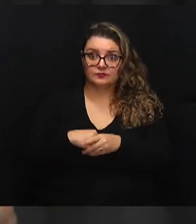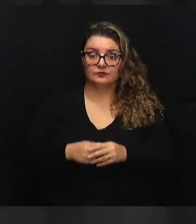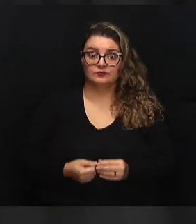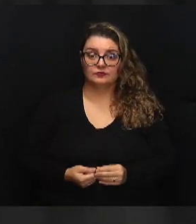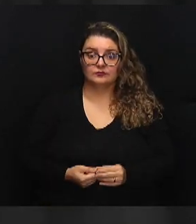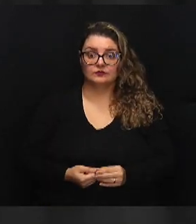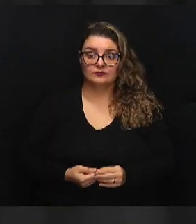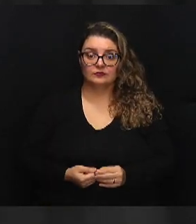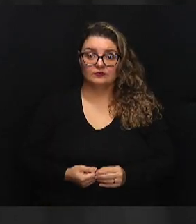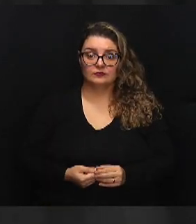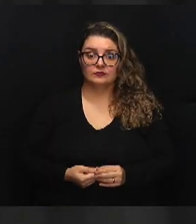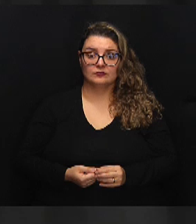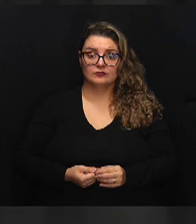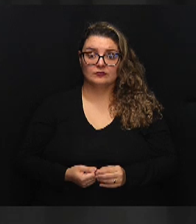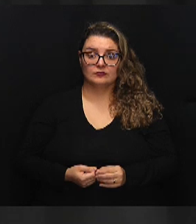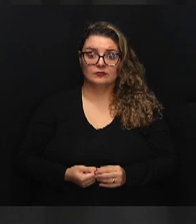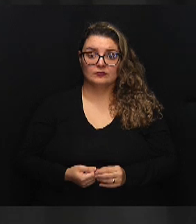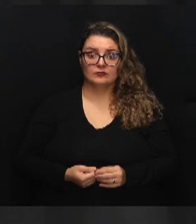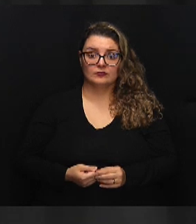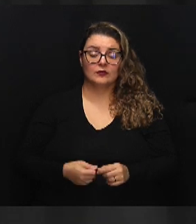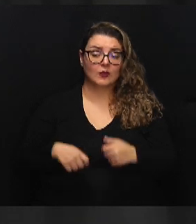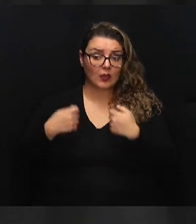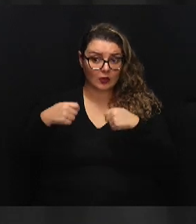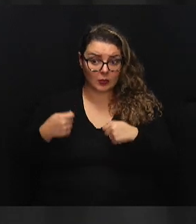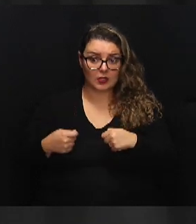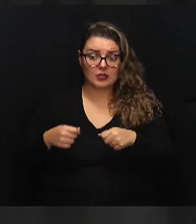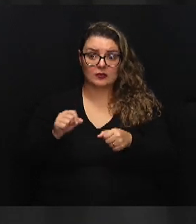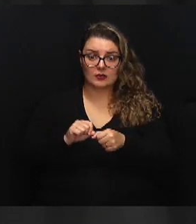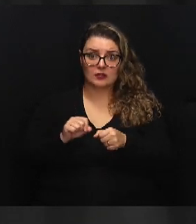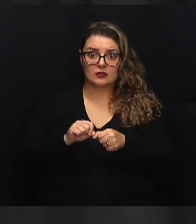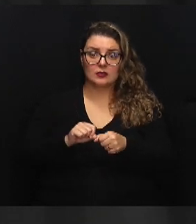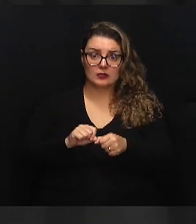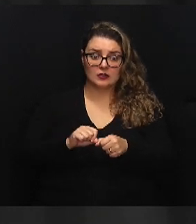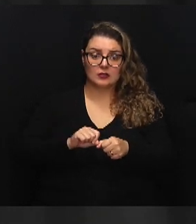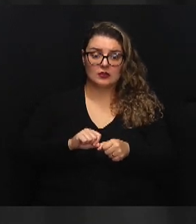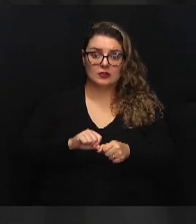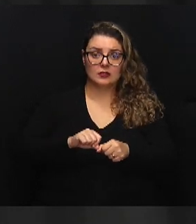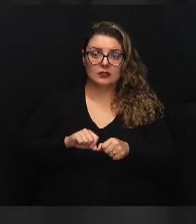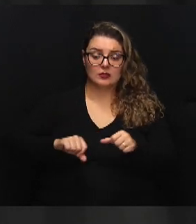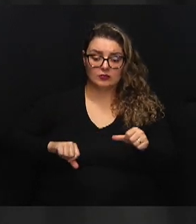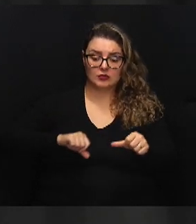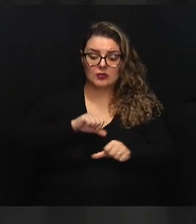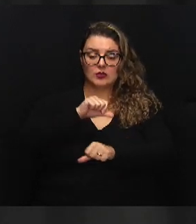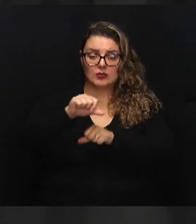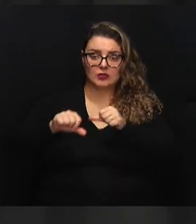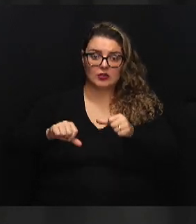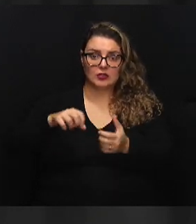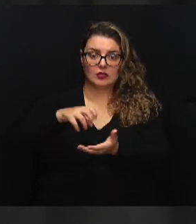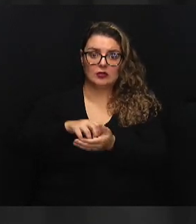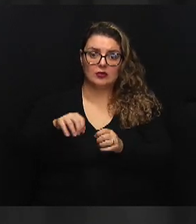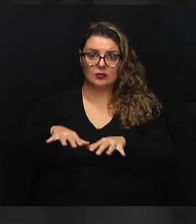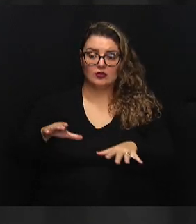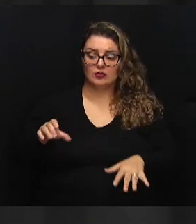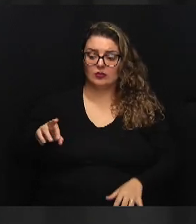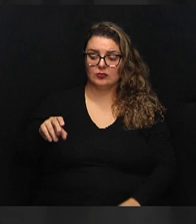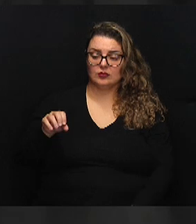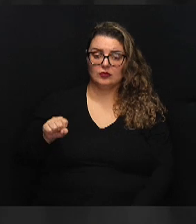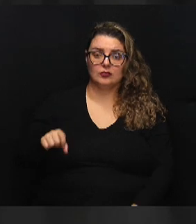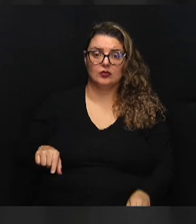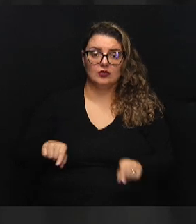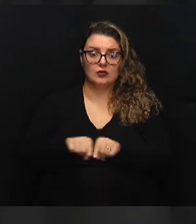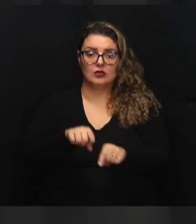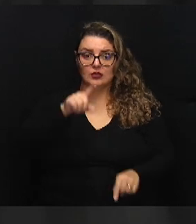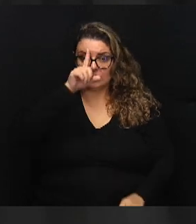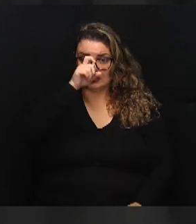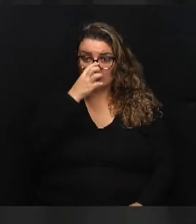lá no Estado que é preciso fazer essa transferência e descentralização do cross e também do